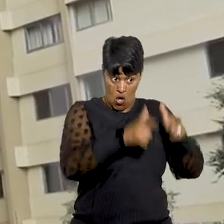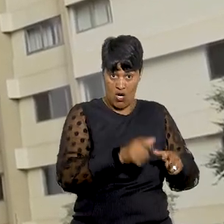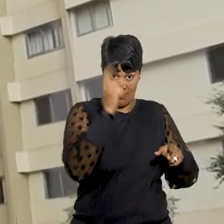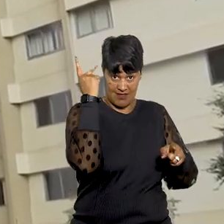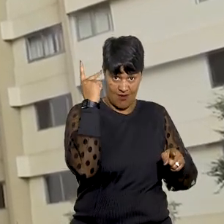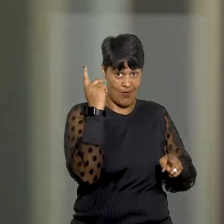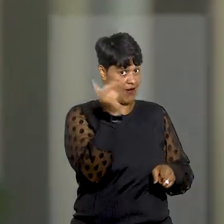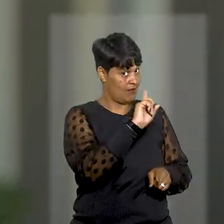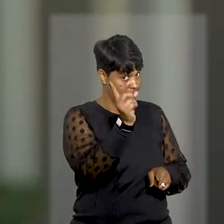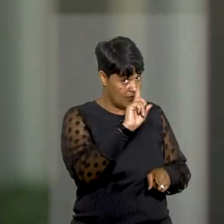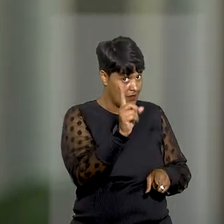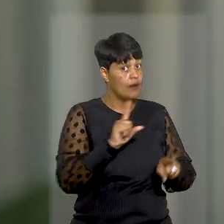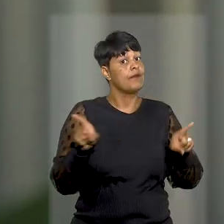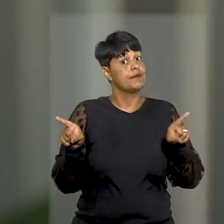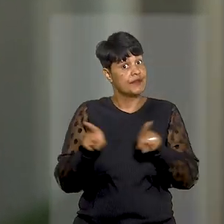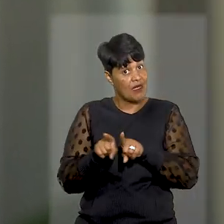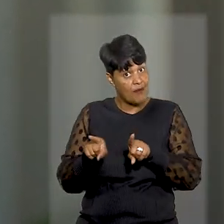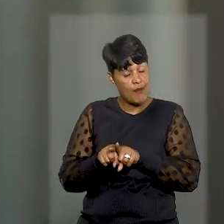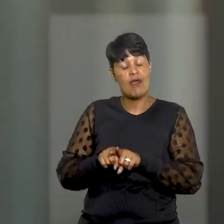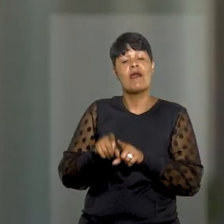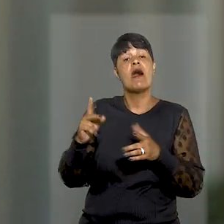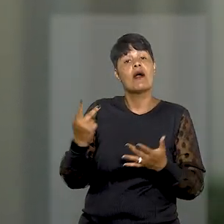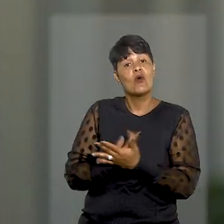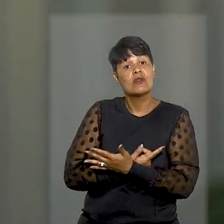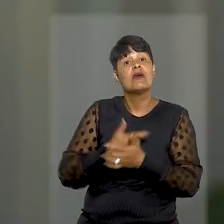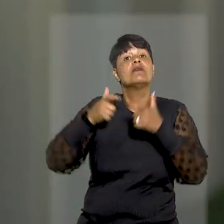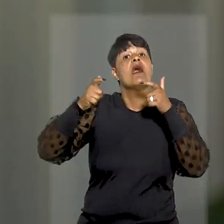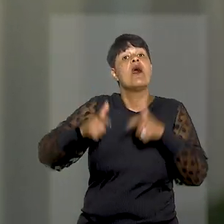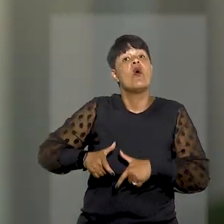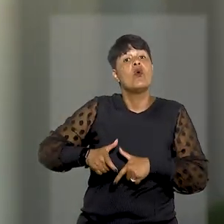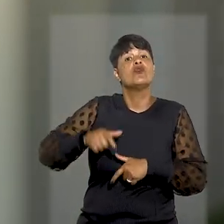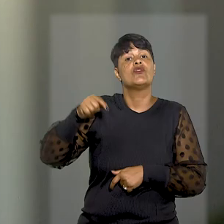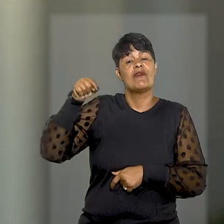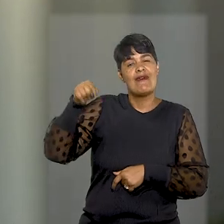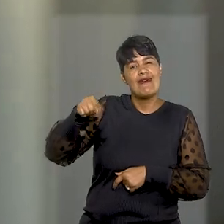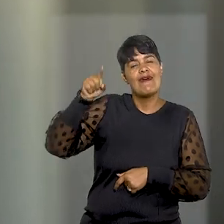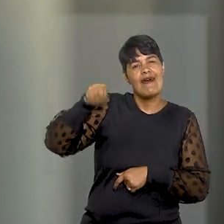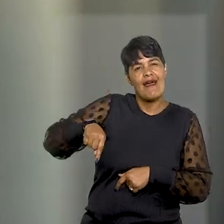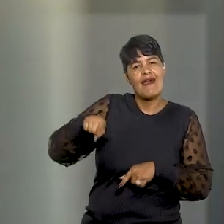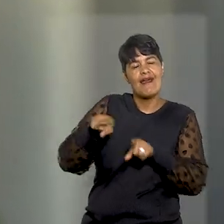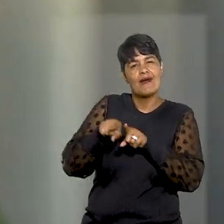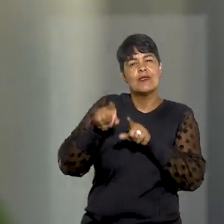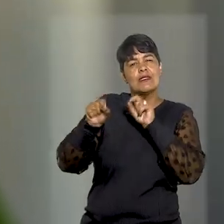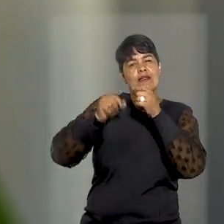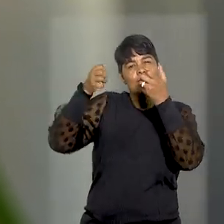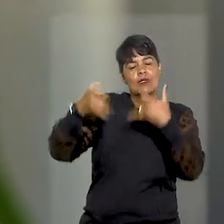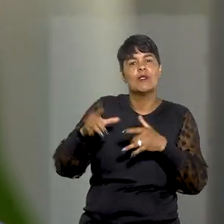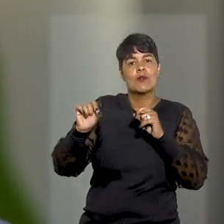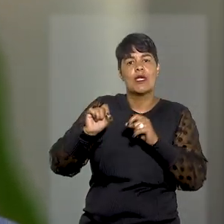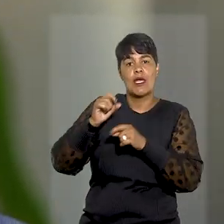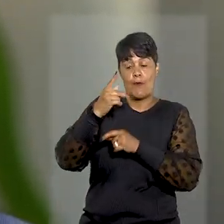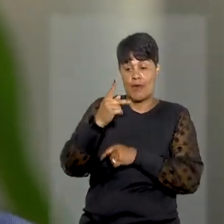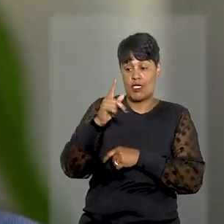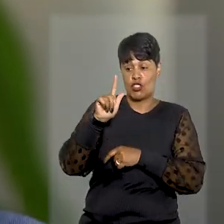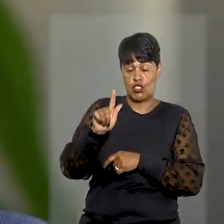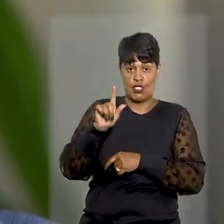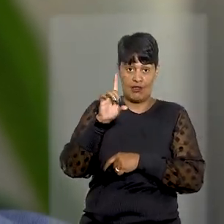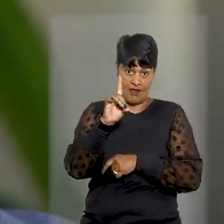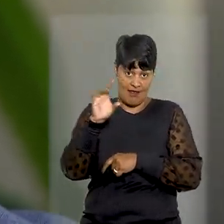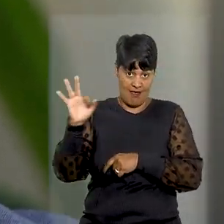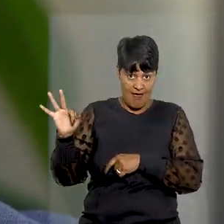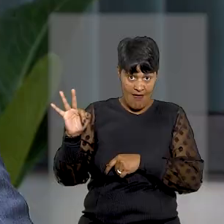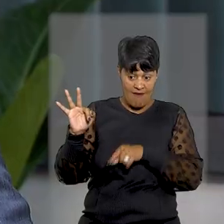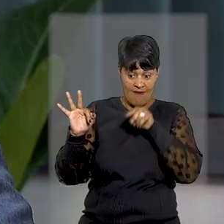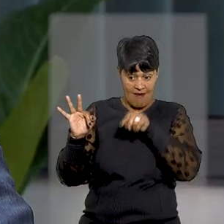por mudanças e Denilson Lima da Silva procurador-geral adjunto do contencioso destaca que a procuradoria geral do